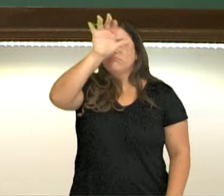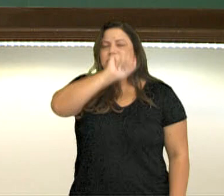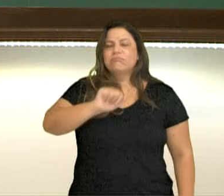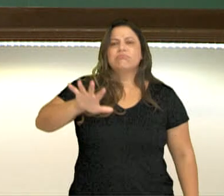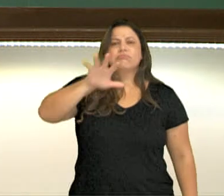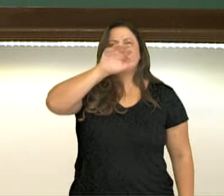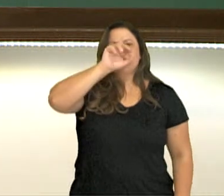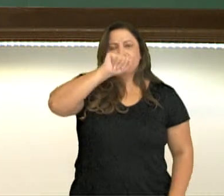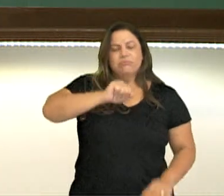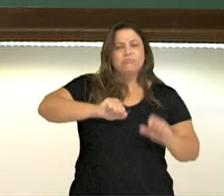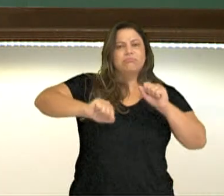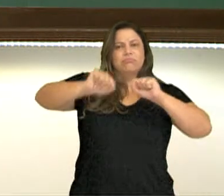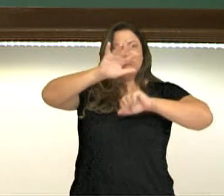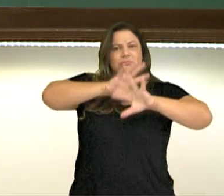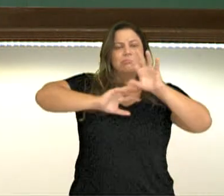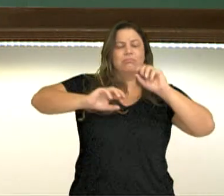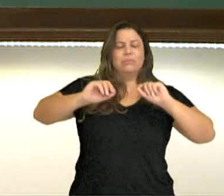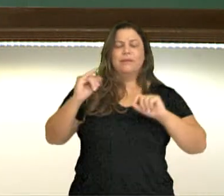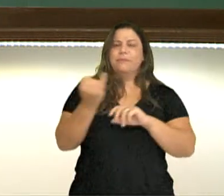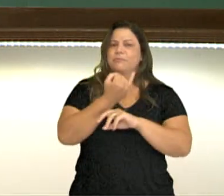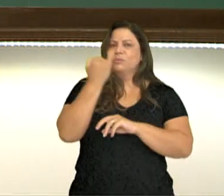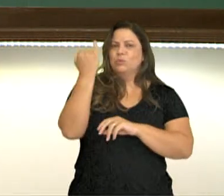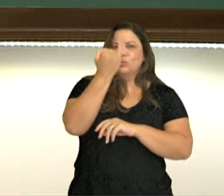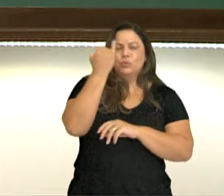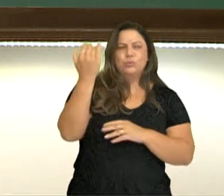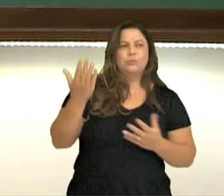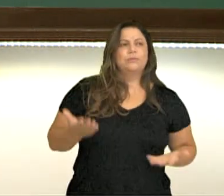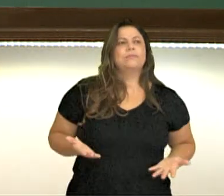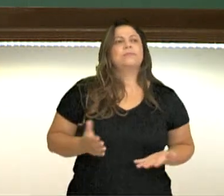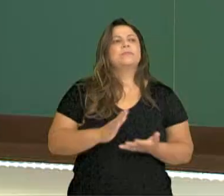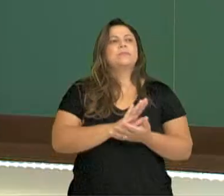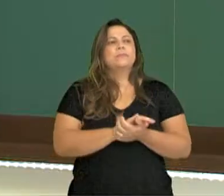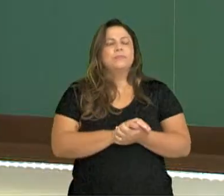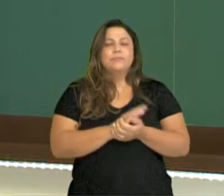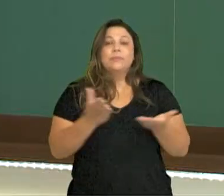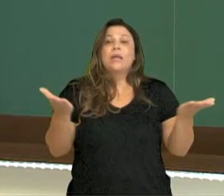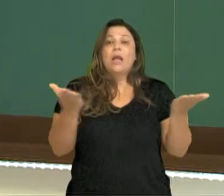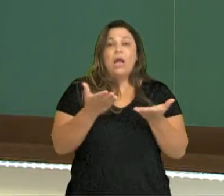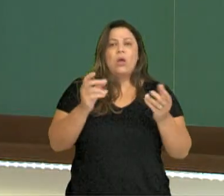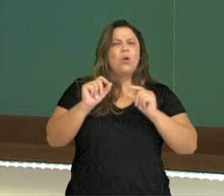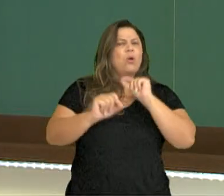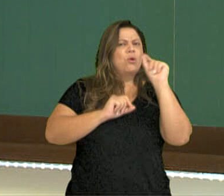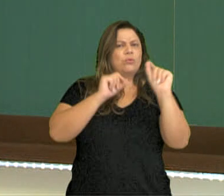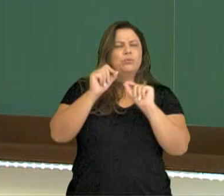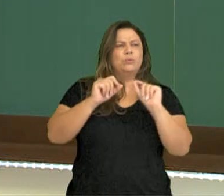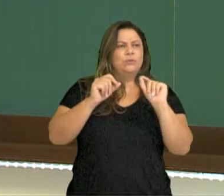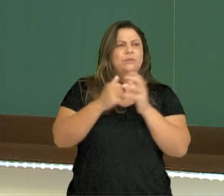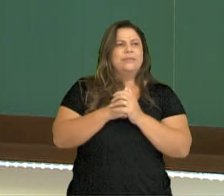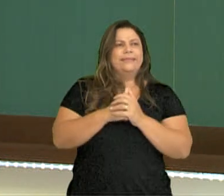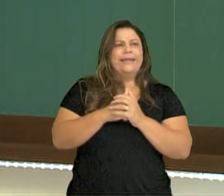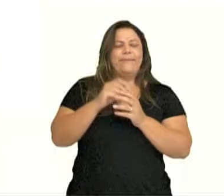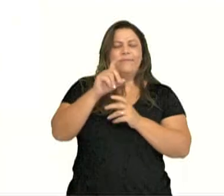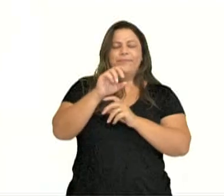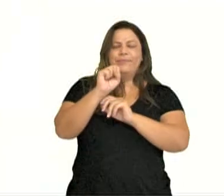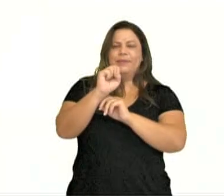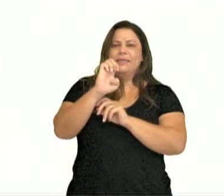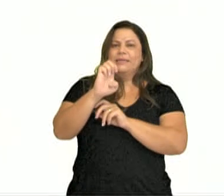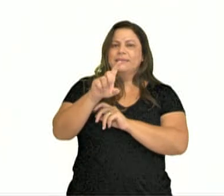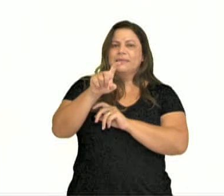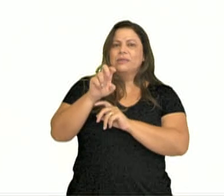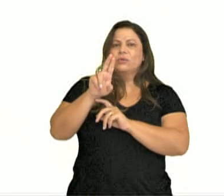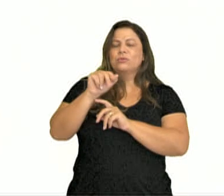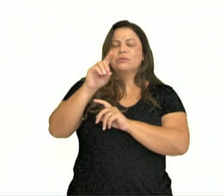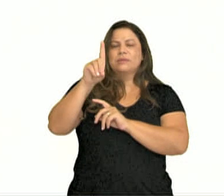natureza, uma importância ecológica. Com relação agora à reprodução sexuada, então como acontece? Então nós temos